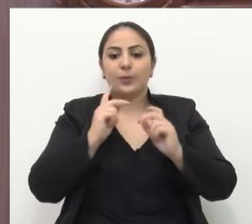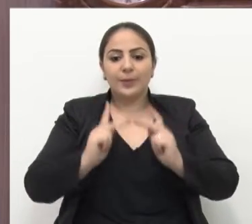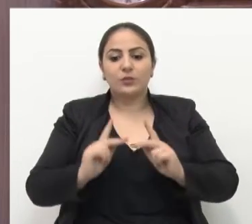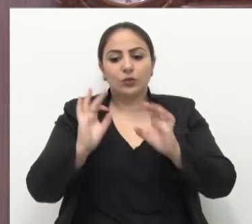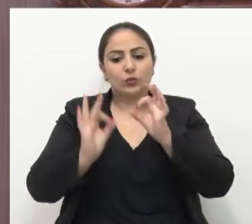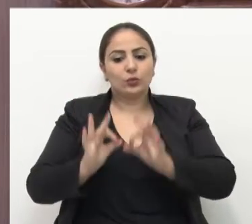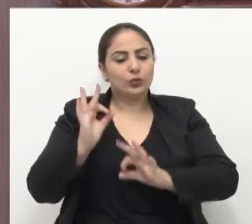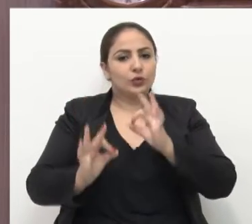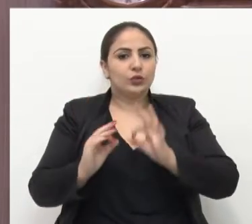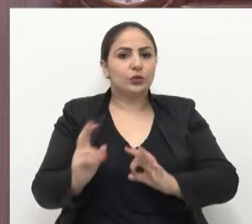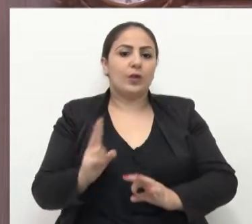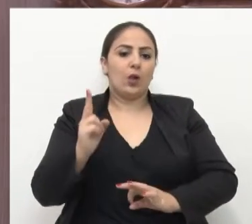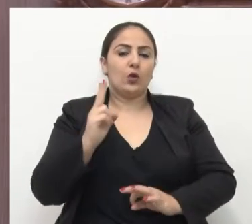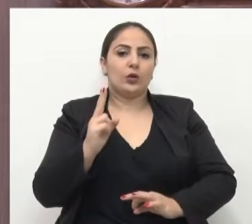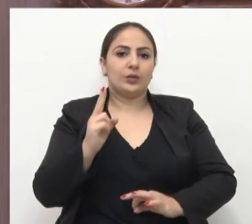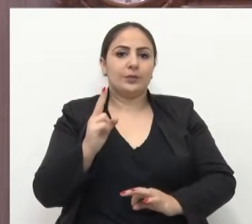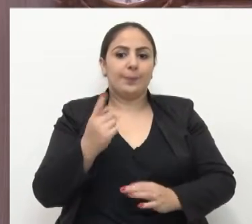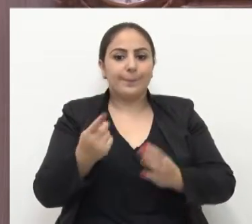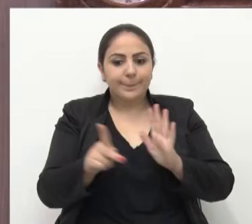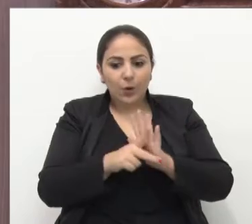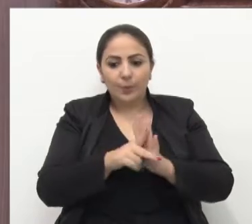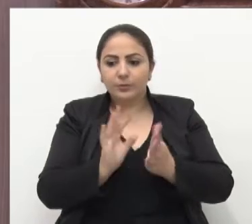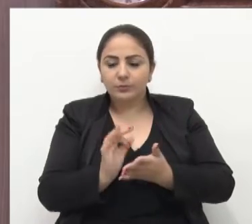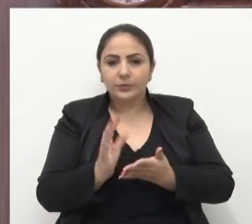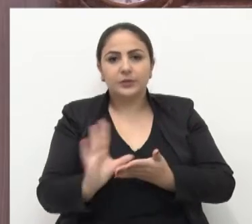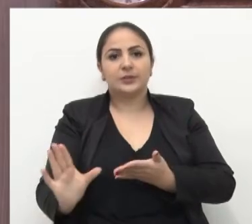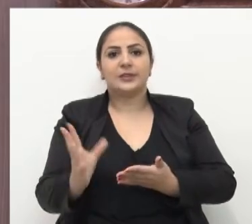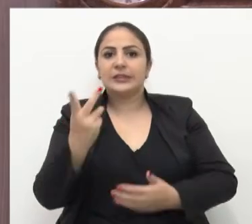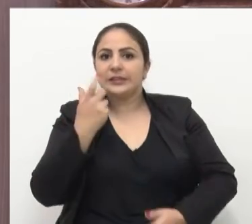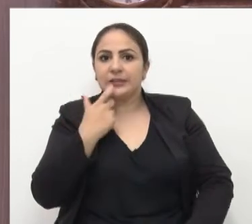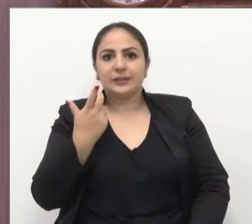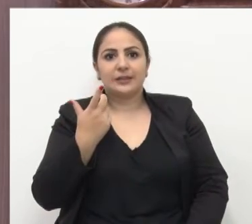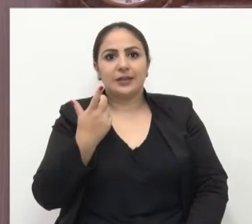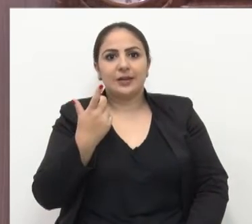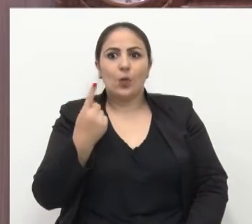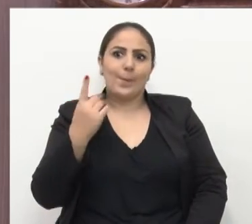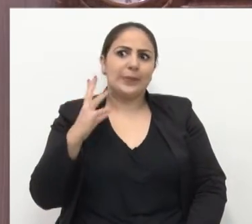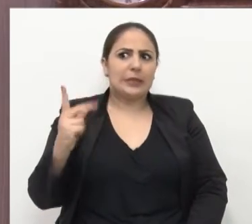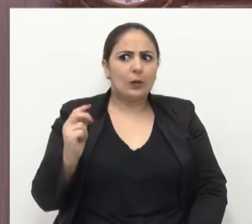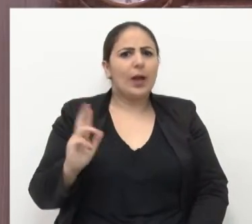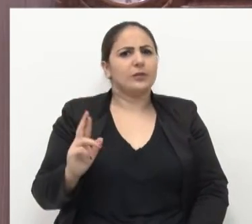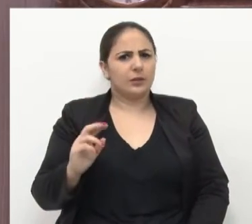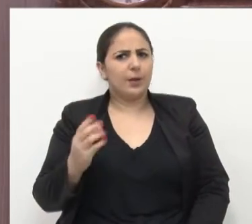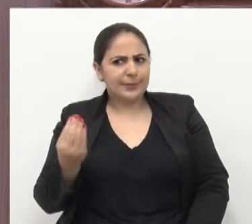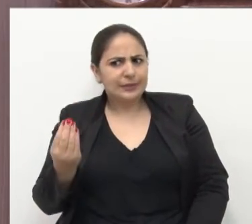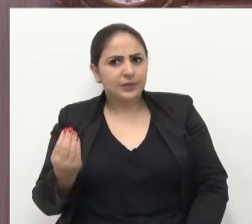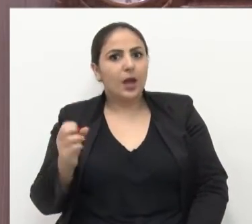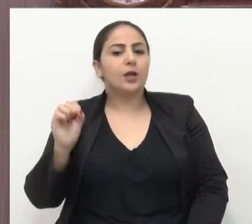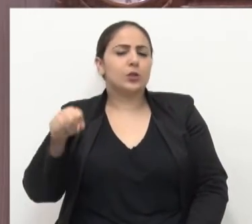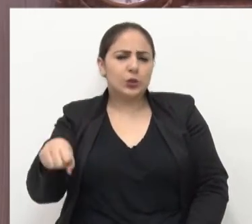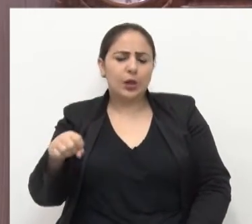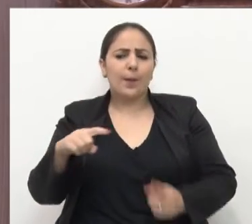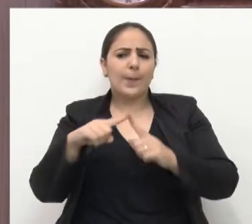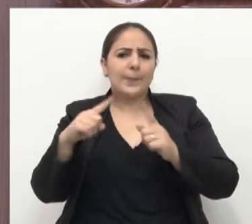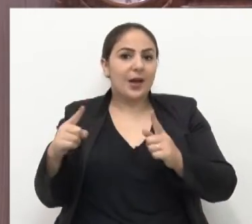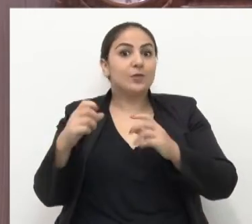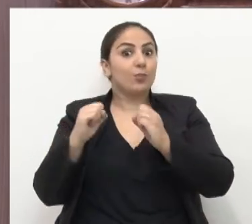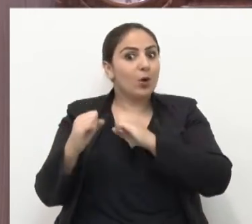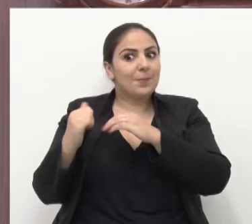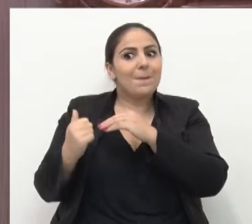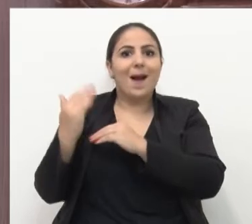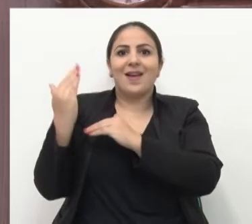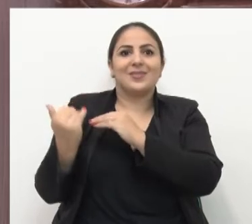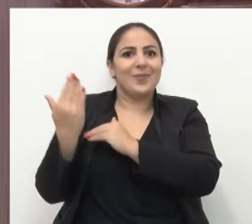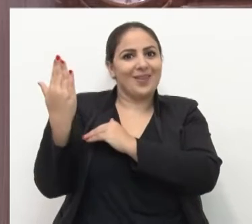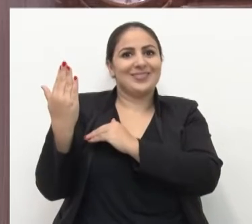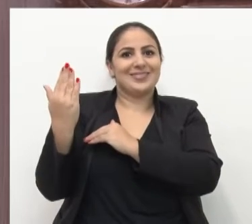pessoas jurídicas esse valor profundo da criança chegou perto de um milhão de reais é bastante mas é muito aquém